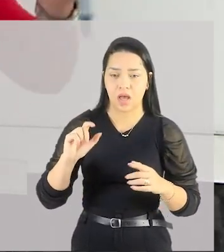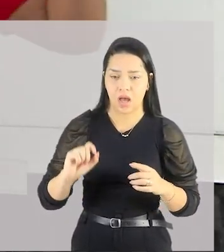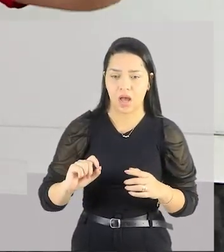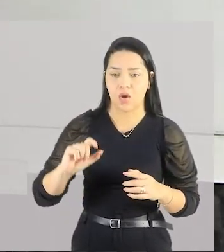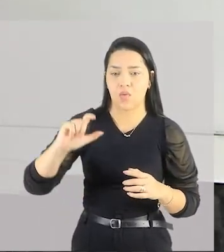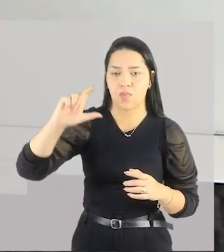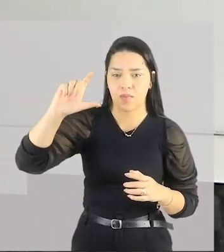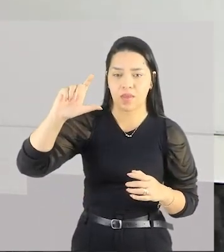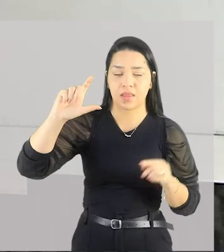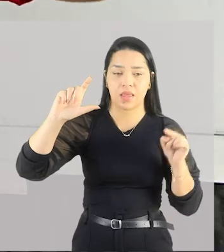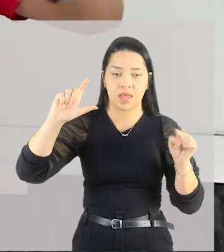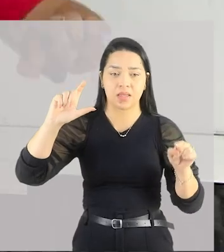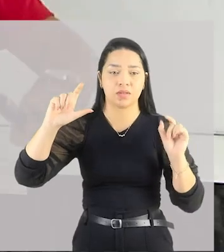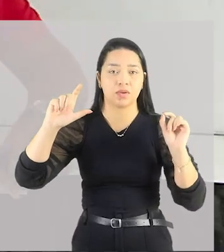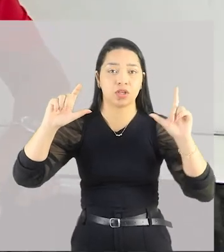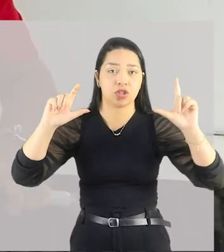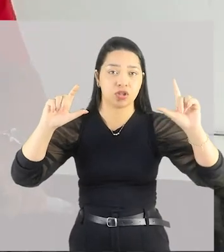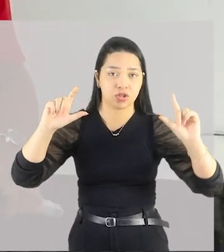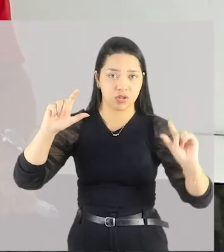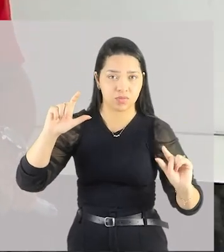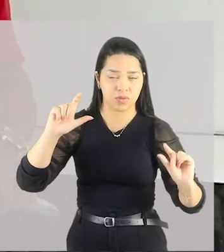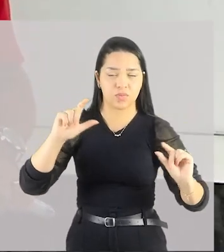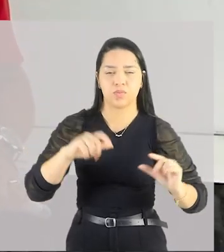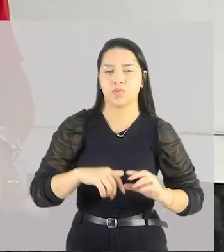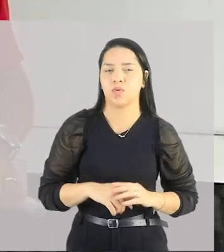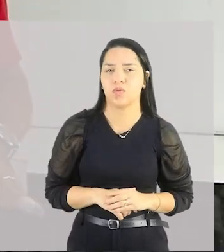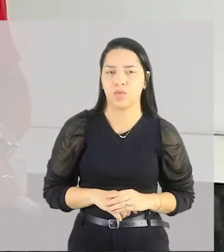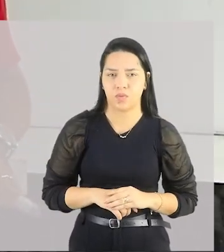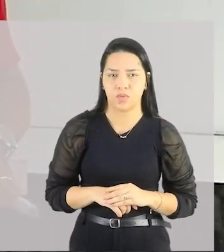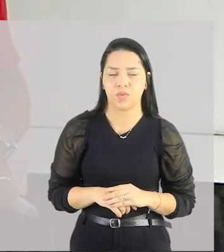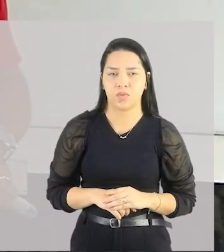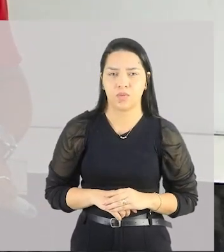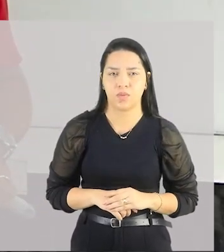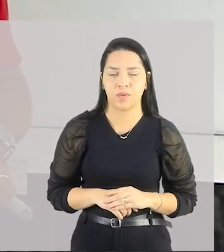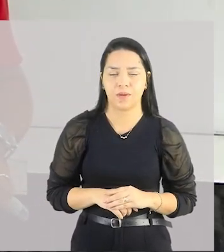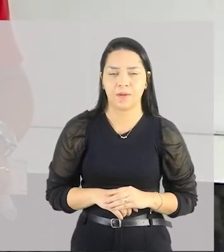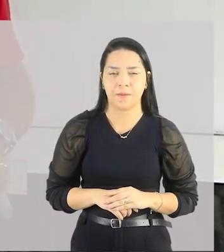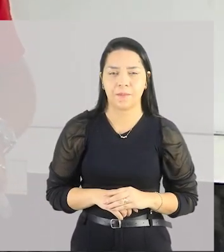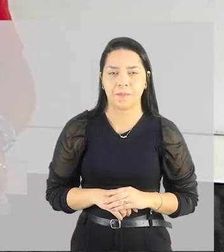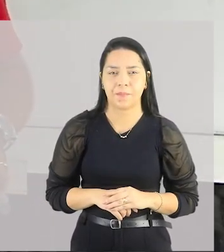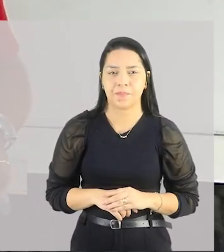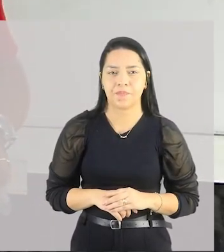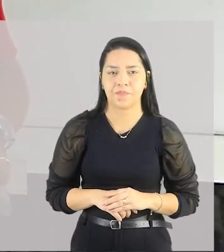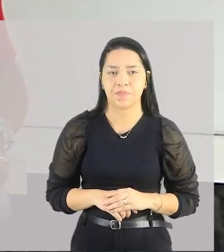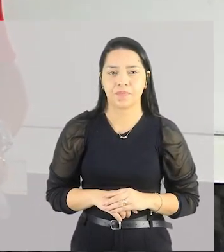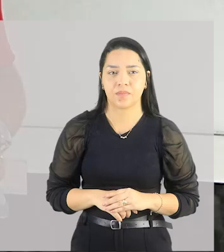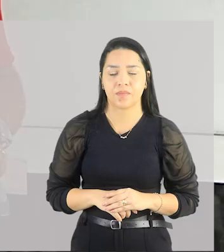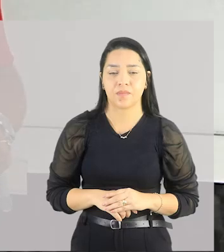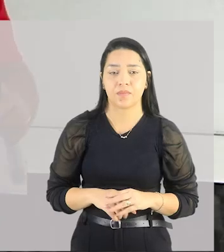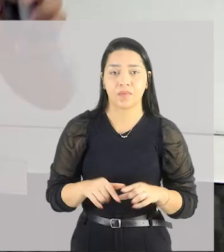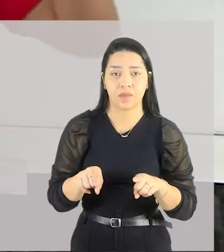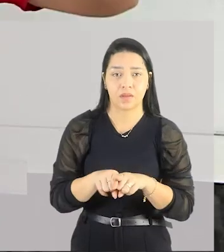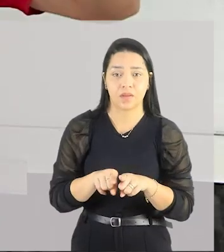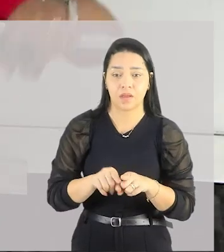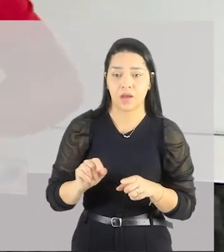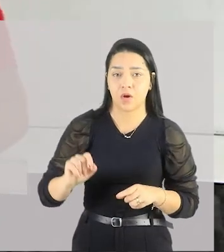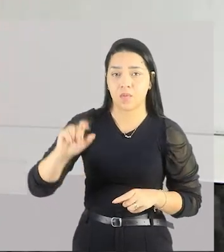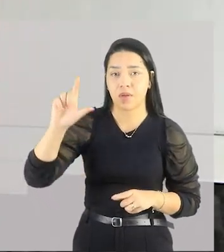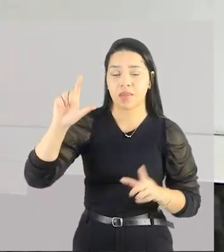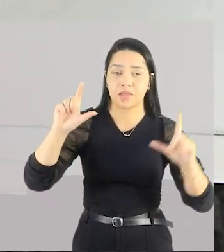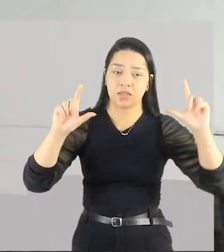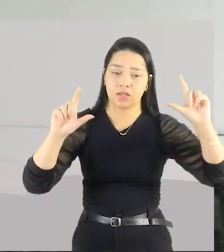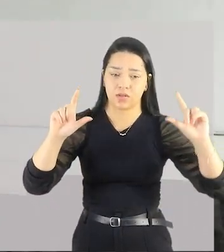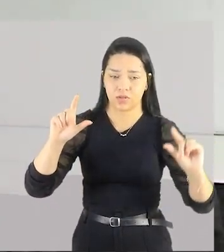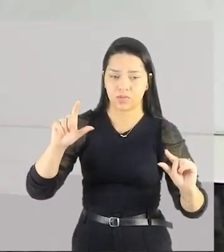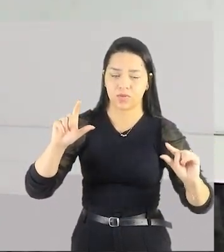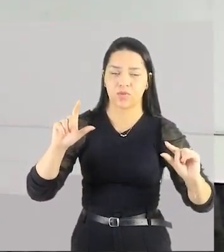também aumenta na mesma proporção. Se uma dobra, a outra dobra, tá? Se uma triplica, a outra